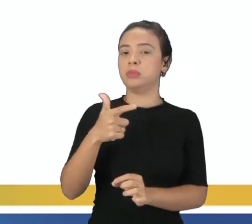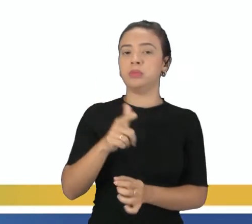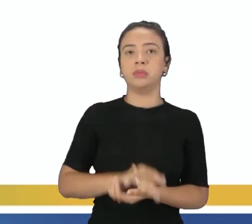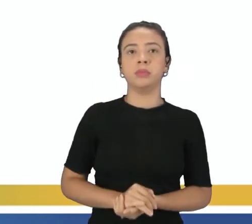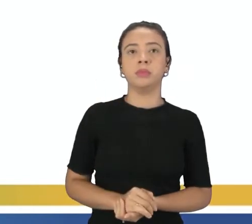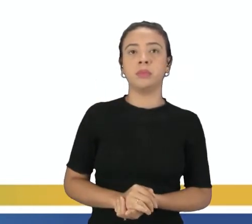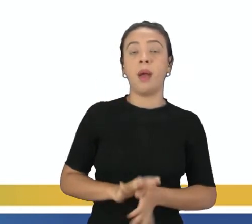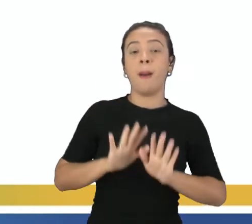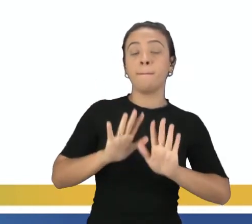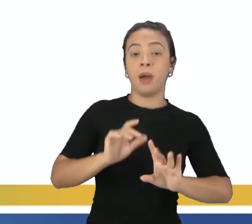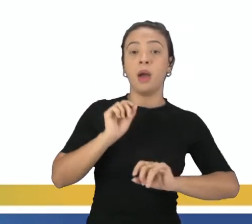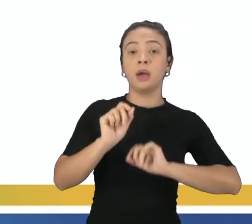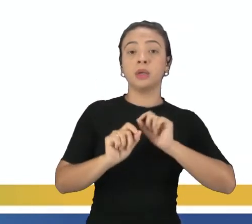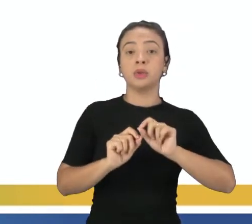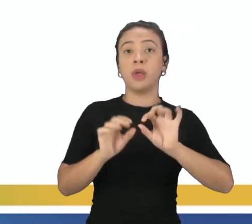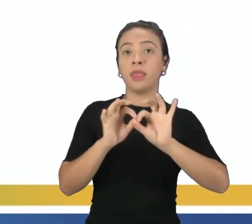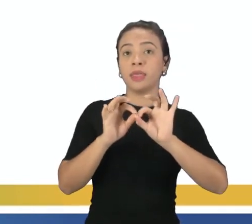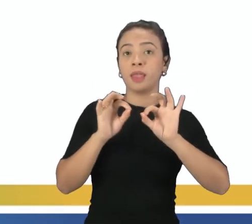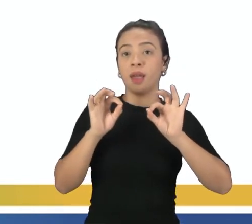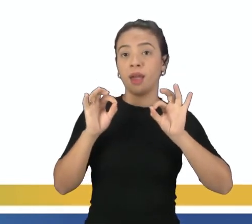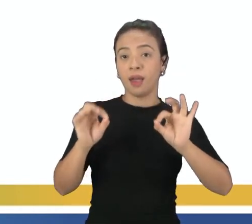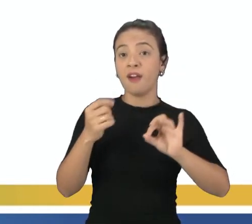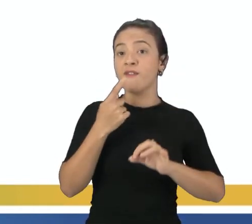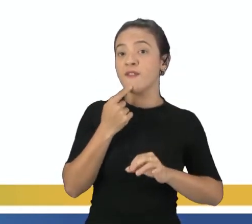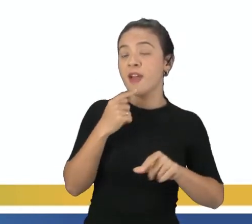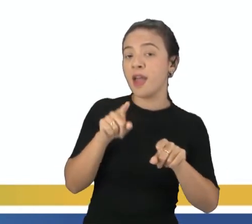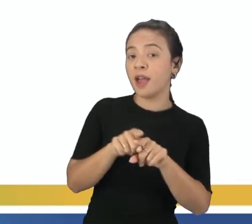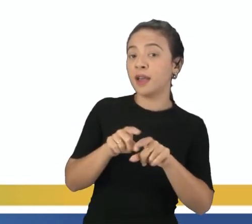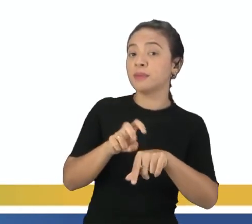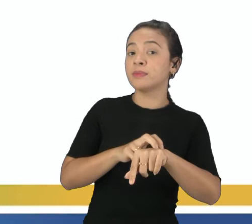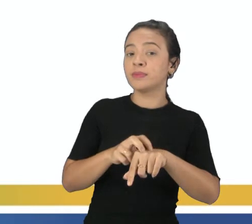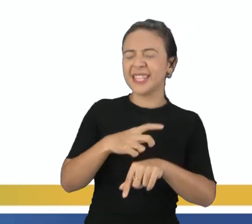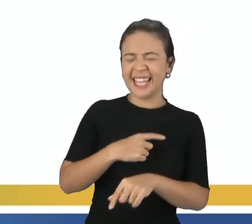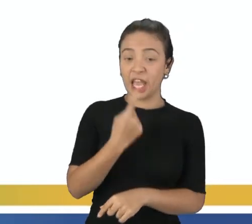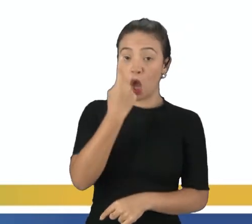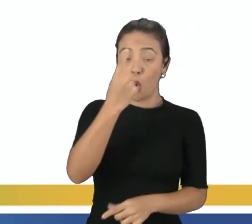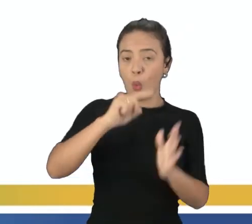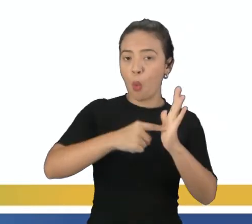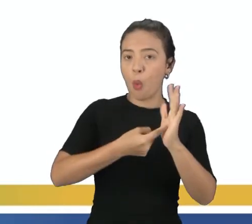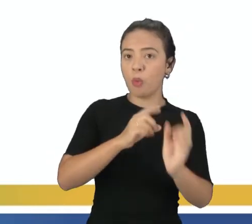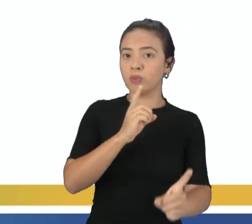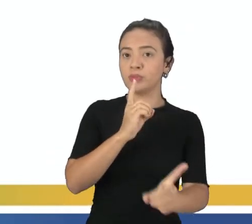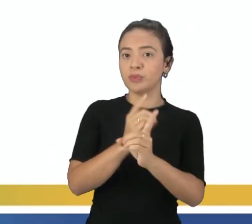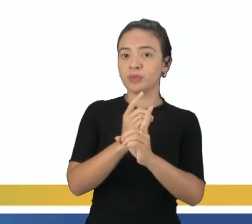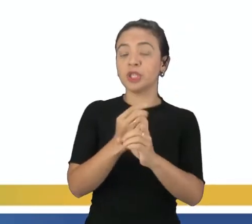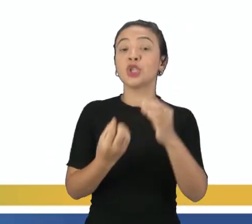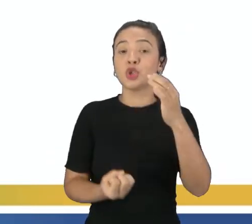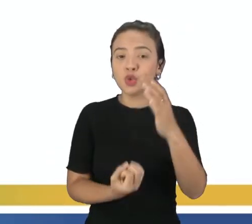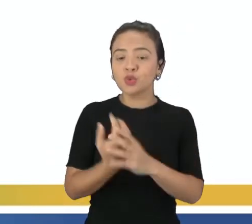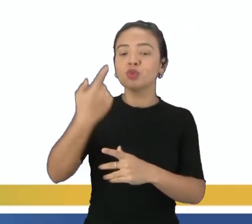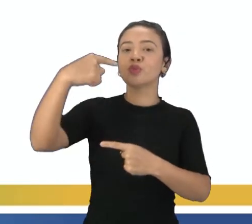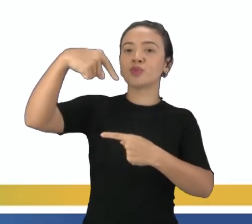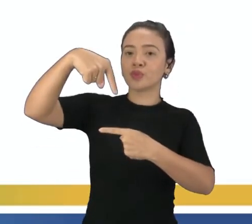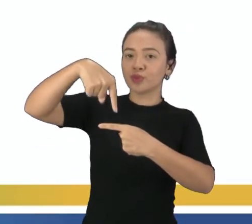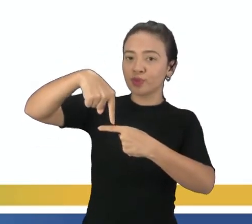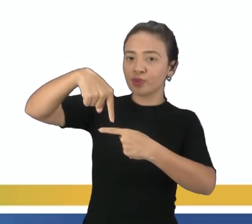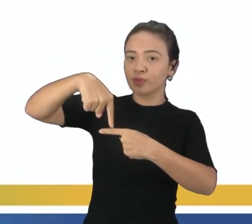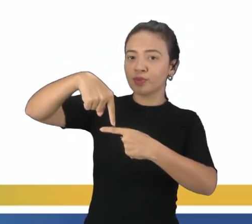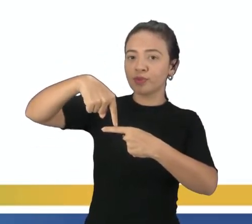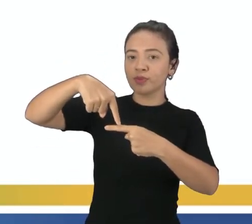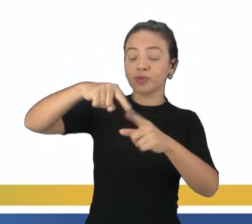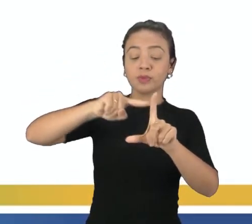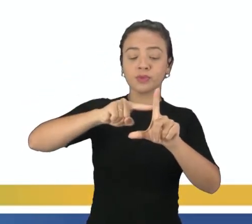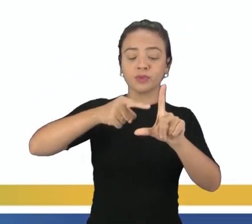E as retas perpendiculares possuem um ponto em comum e elas formam uma cruz, elas formam ali um ângulo